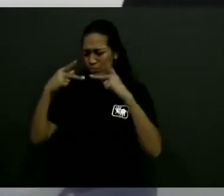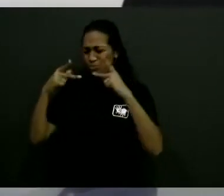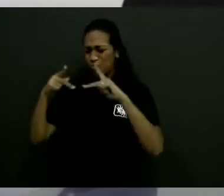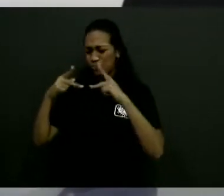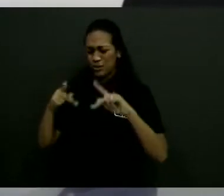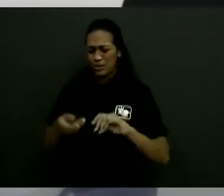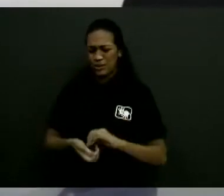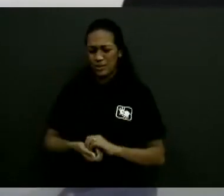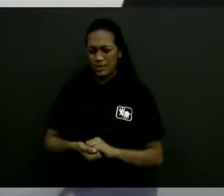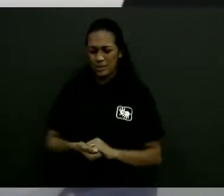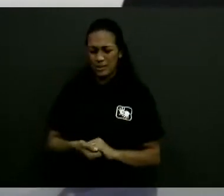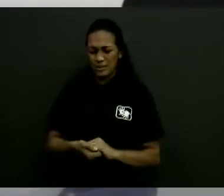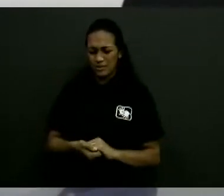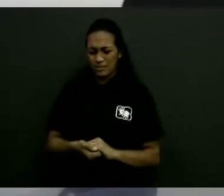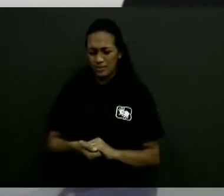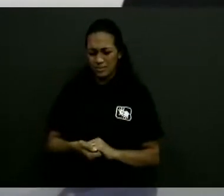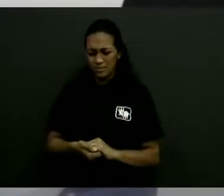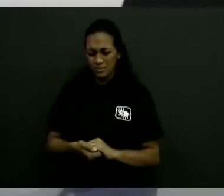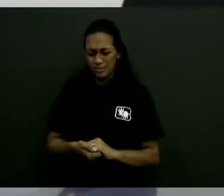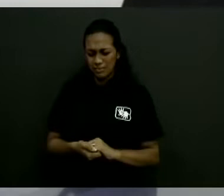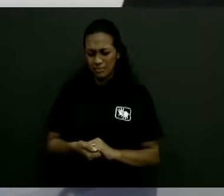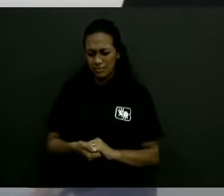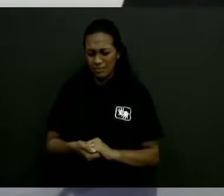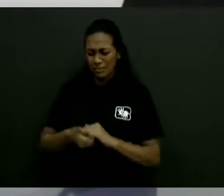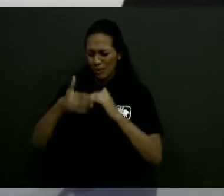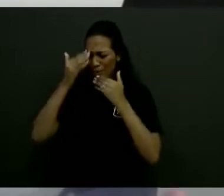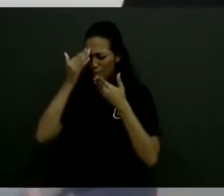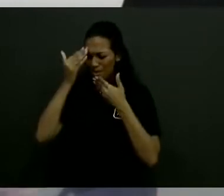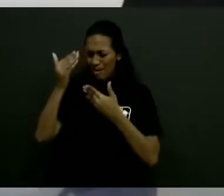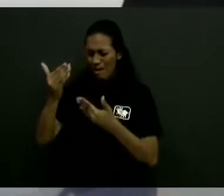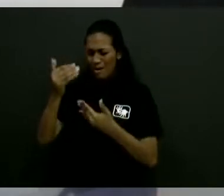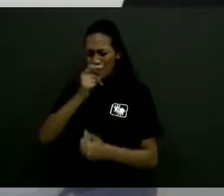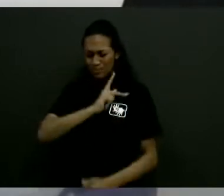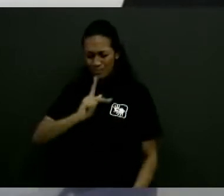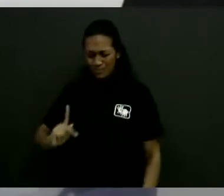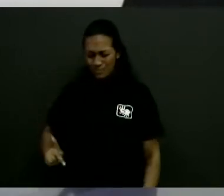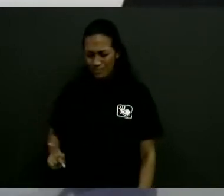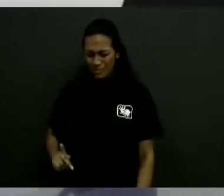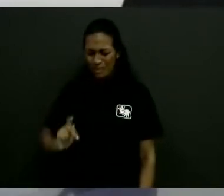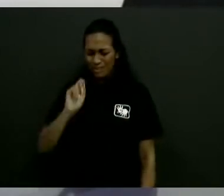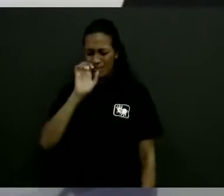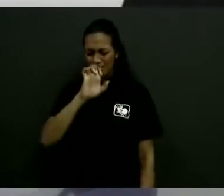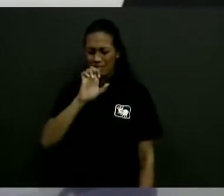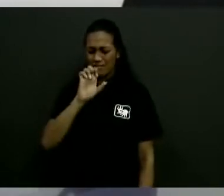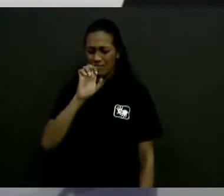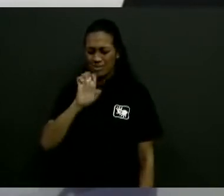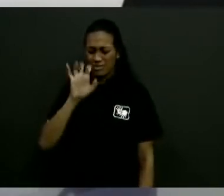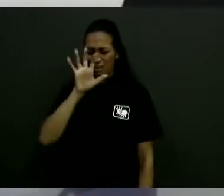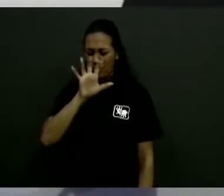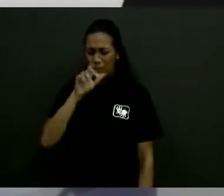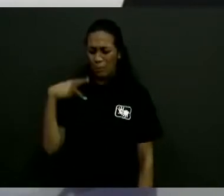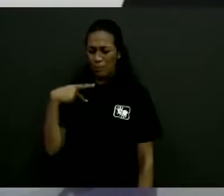de Oliveira has given us freedom to do our job. Obrigado pelo nosso presidente do estado, pastor Antônio. Thank you, Jesus, for our